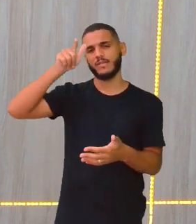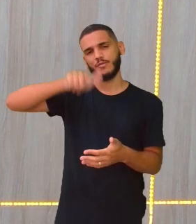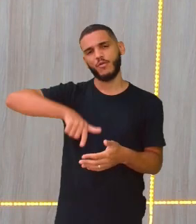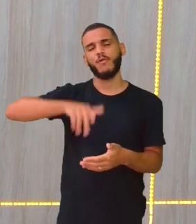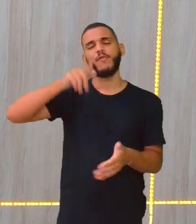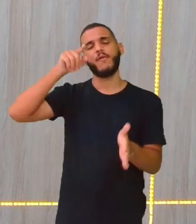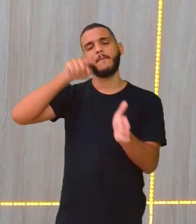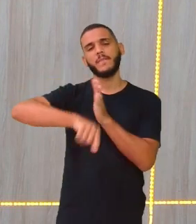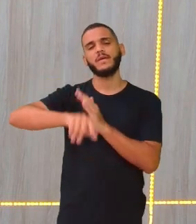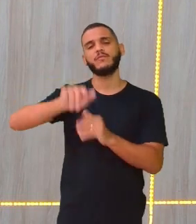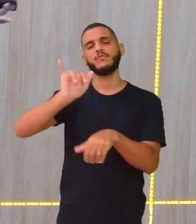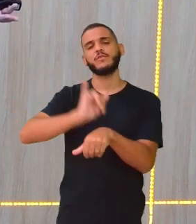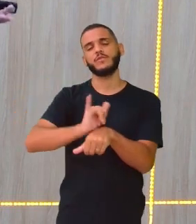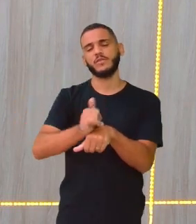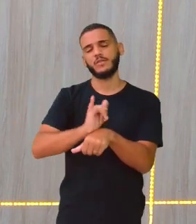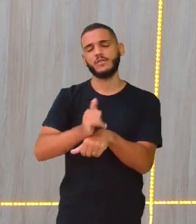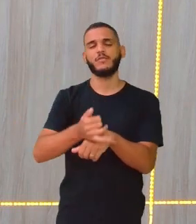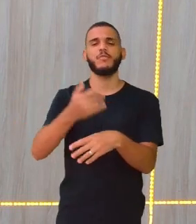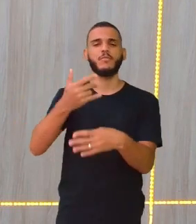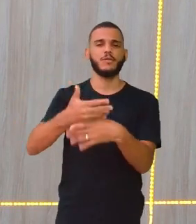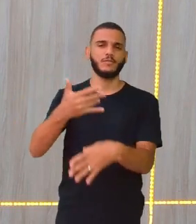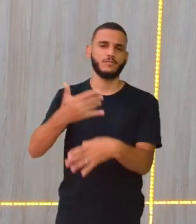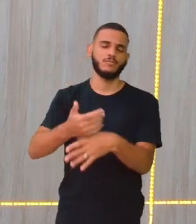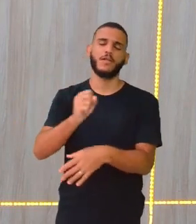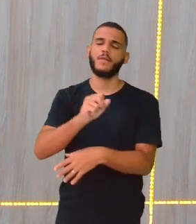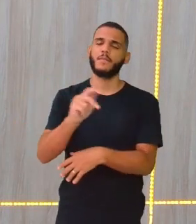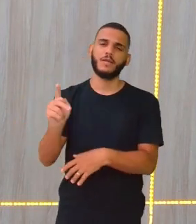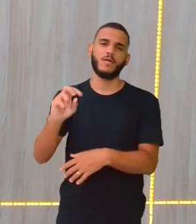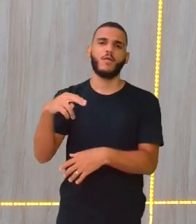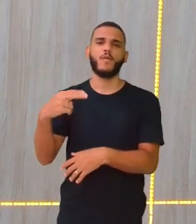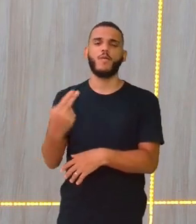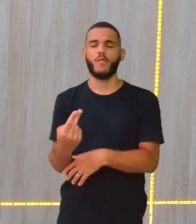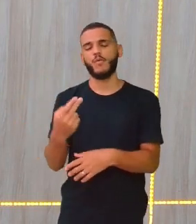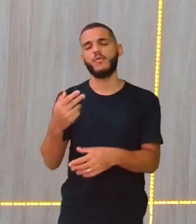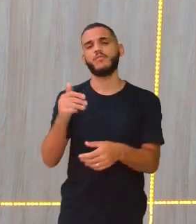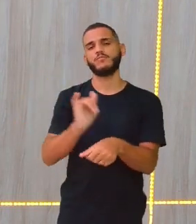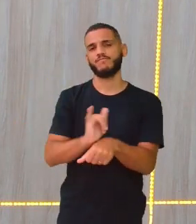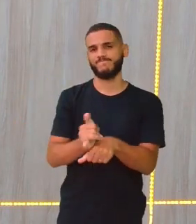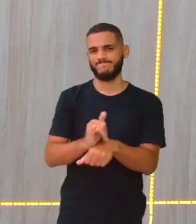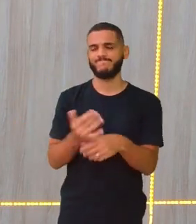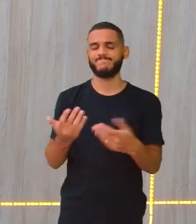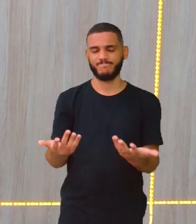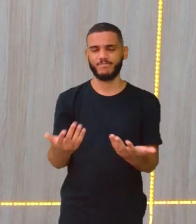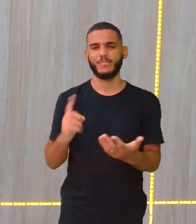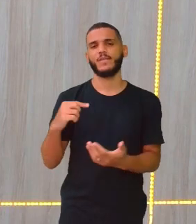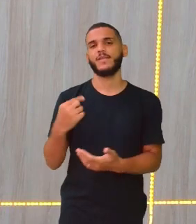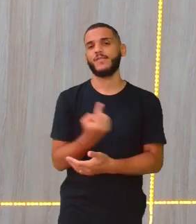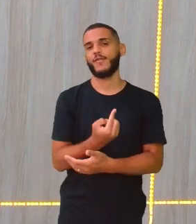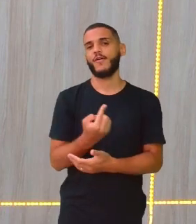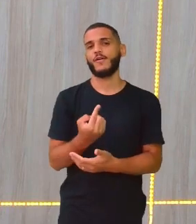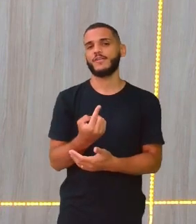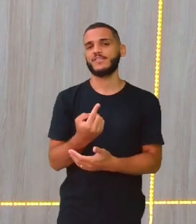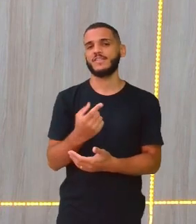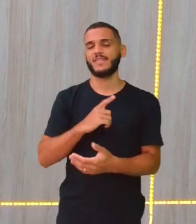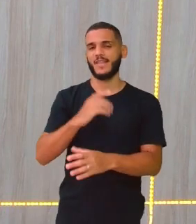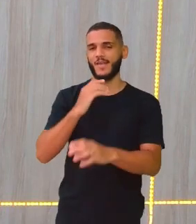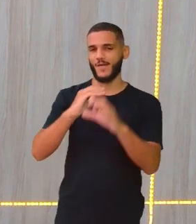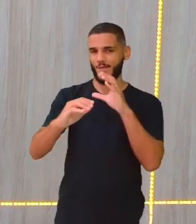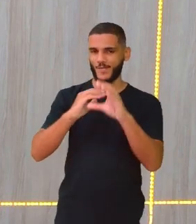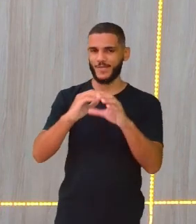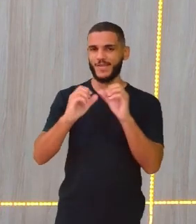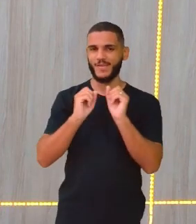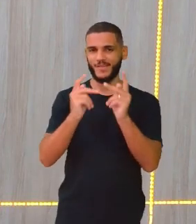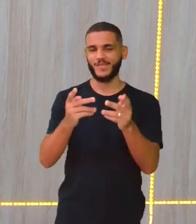lá no chat, no aplicativo ou no YouTube, que a gente se comunica.